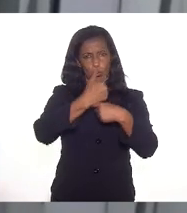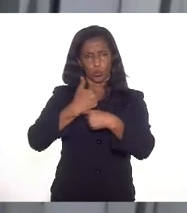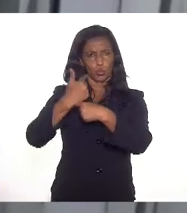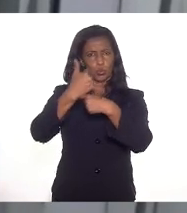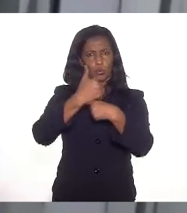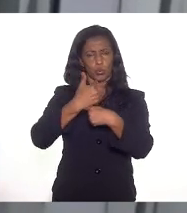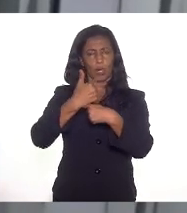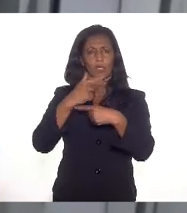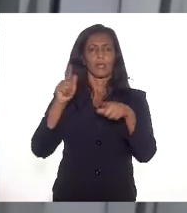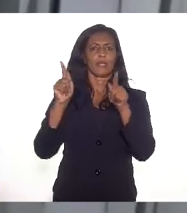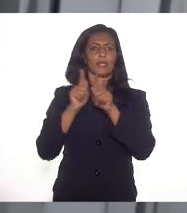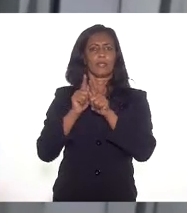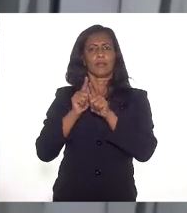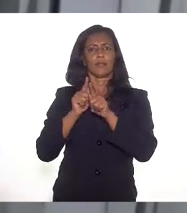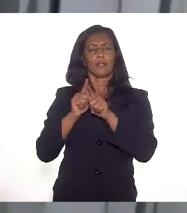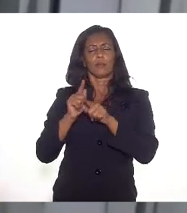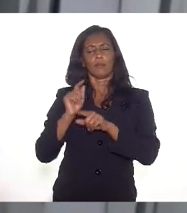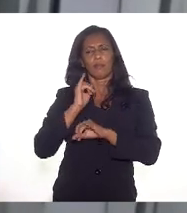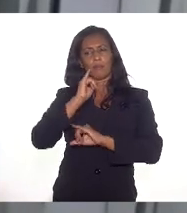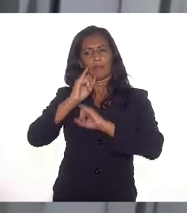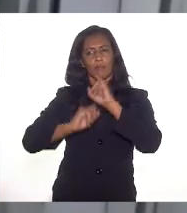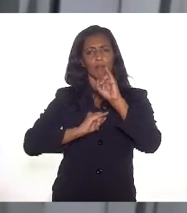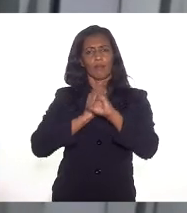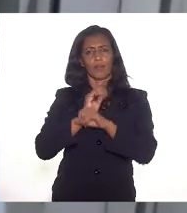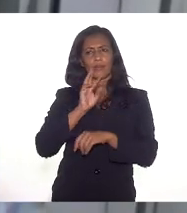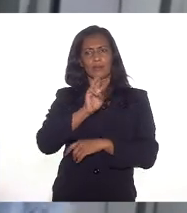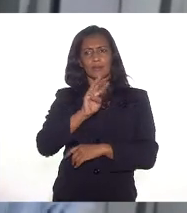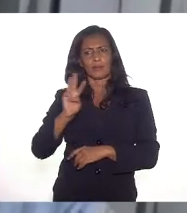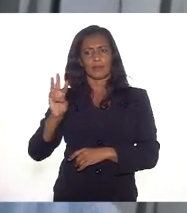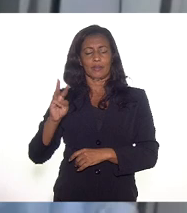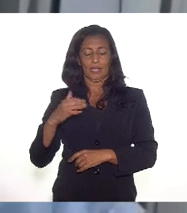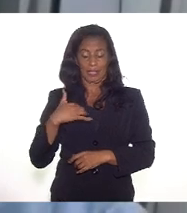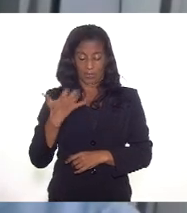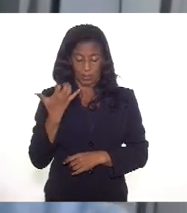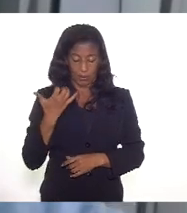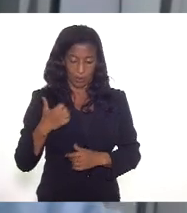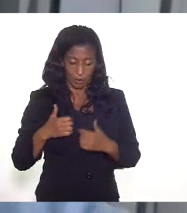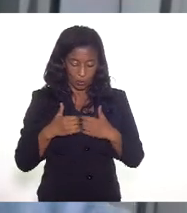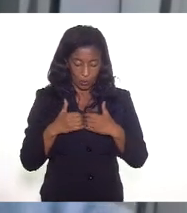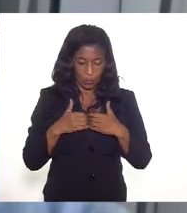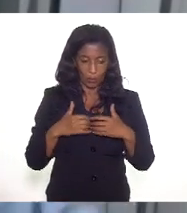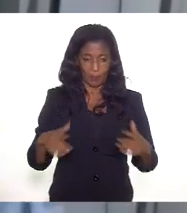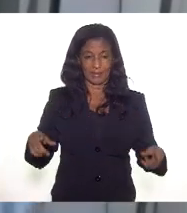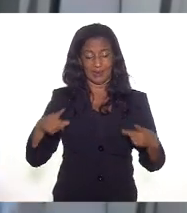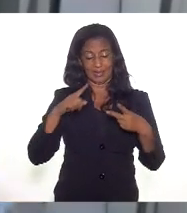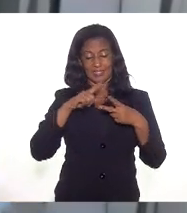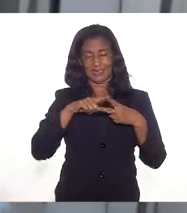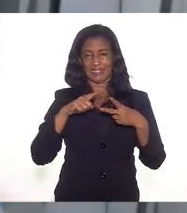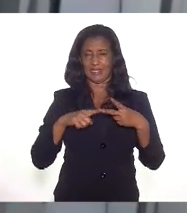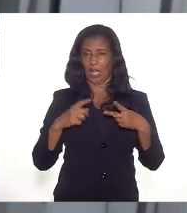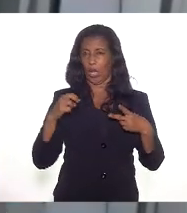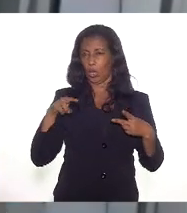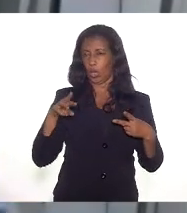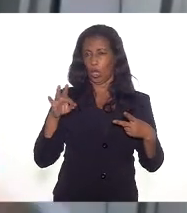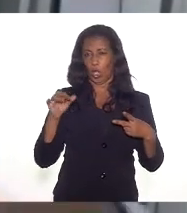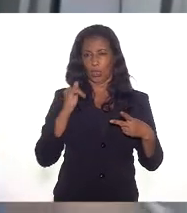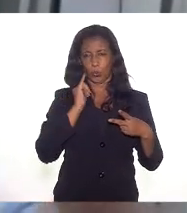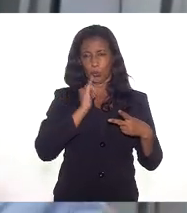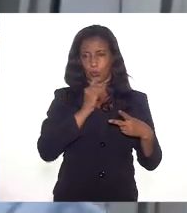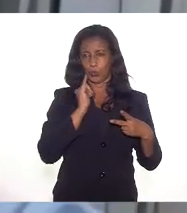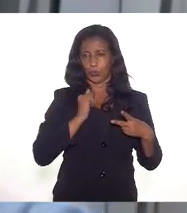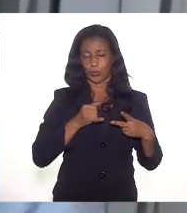nos seguem pelas redes sociais. Deputada Marta Rocha, eu quero começar fazendo duas breves notas,